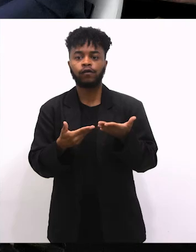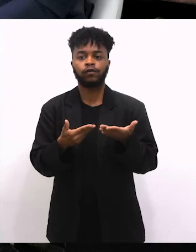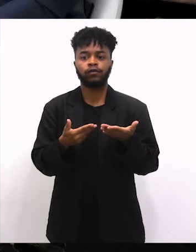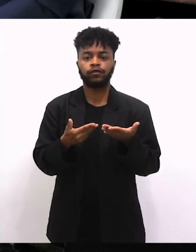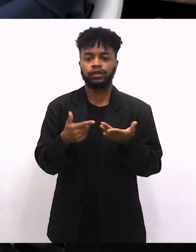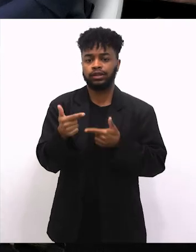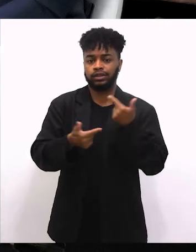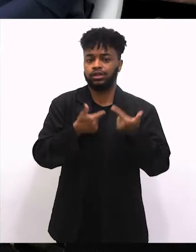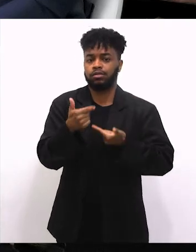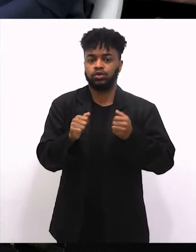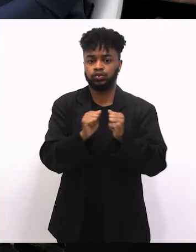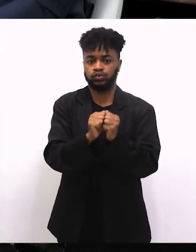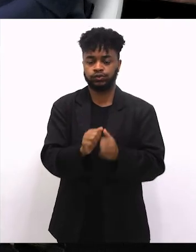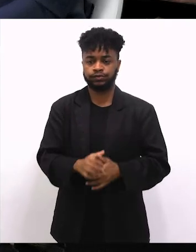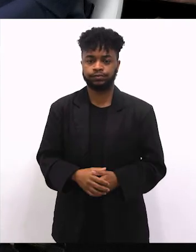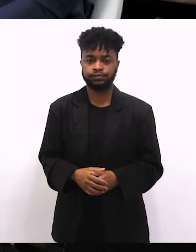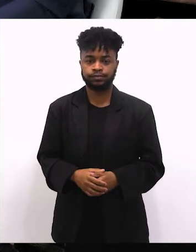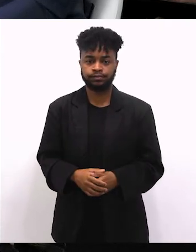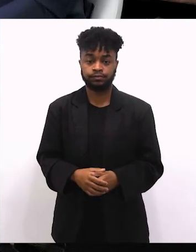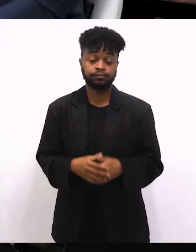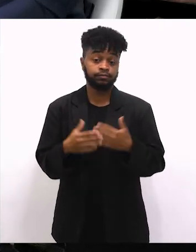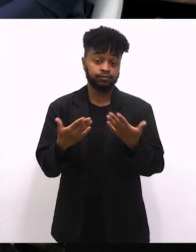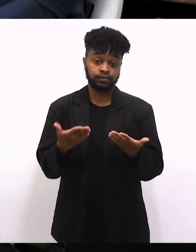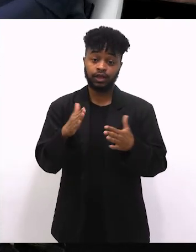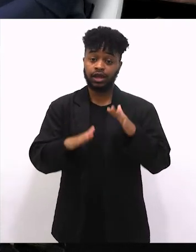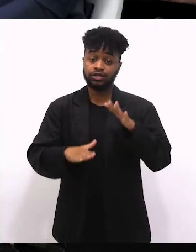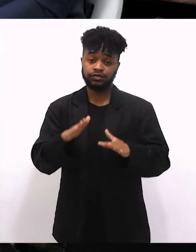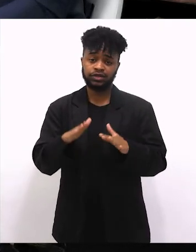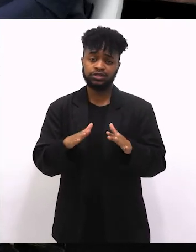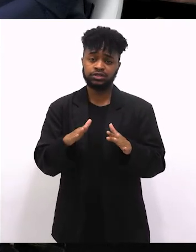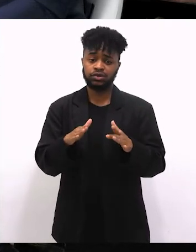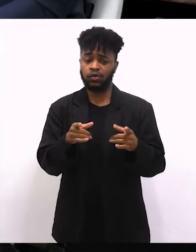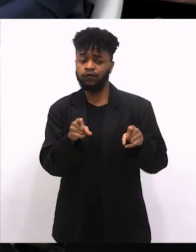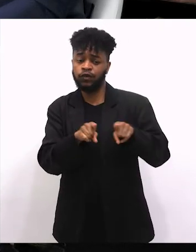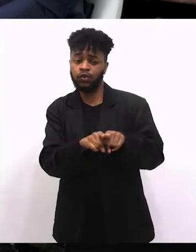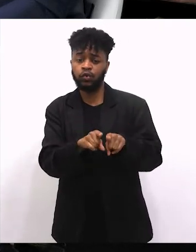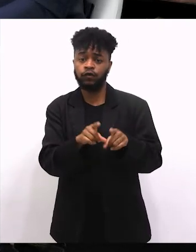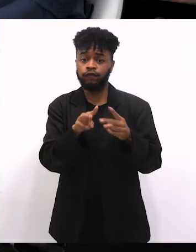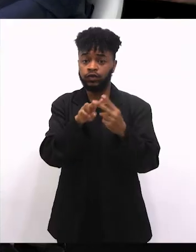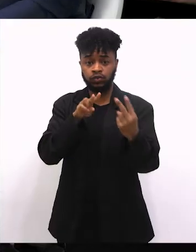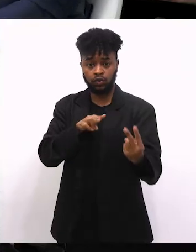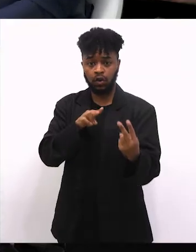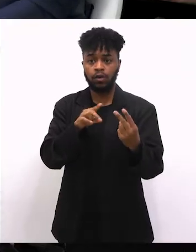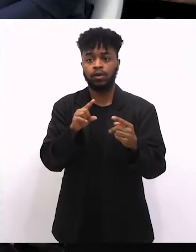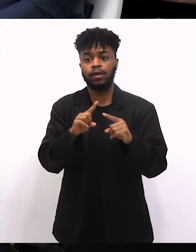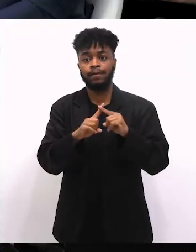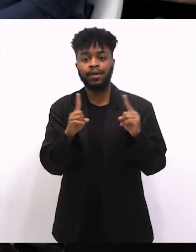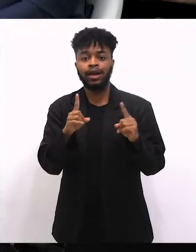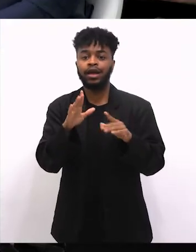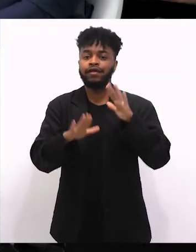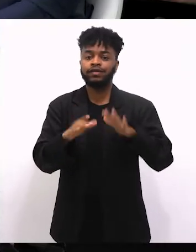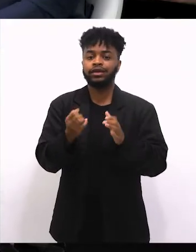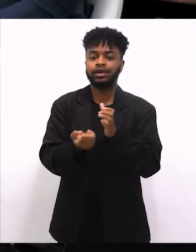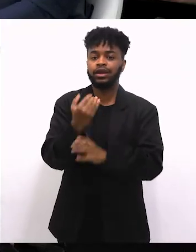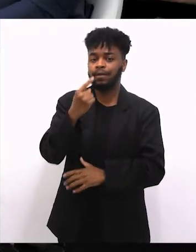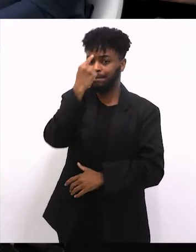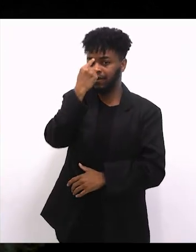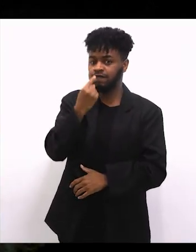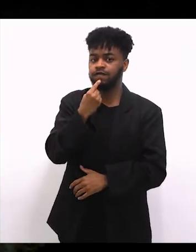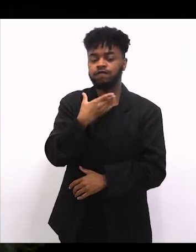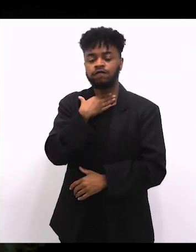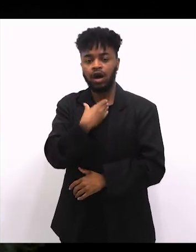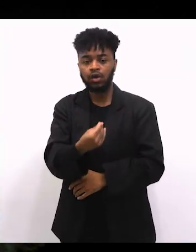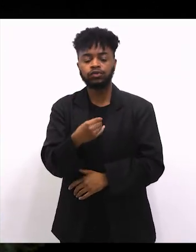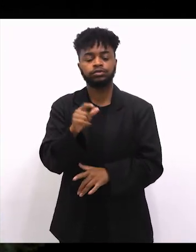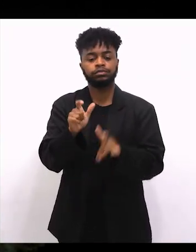convidada para o trabalho, né? Nem que esse vínculo seja feito de forma virtual. Sim. Então, muitas vezes tem perfis falsos, as